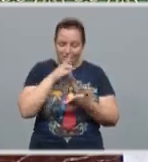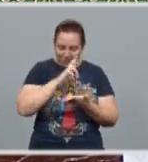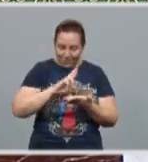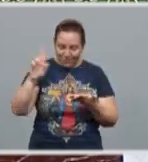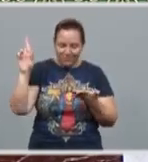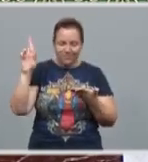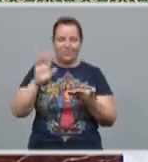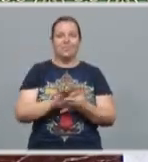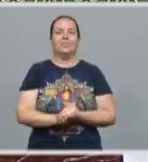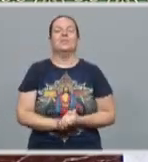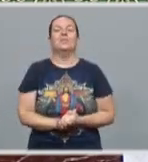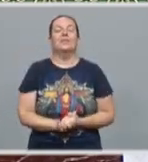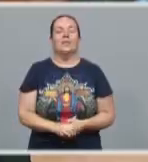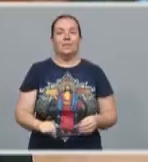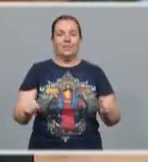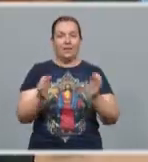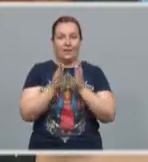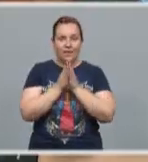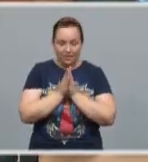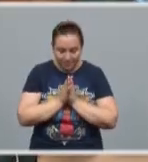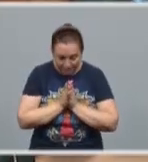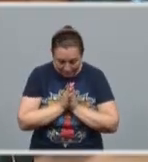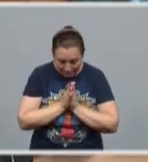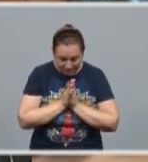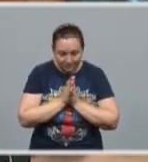nosso Senhor.